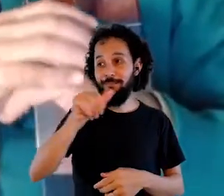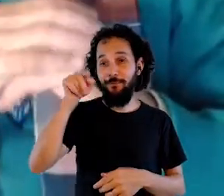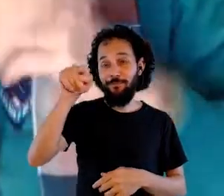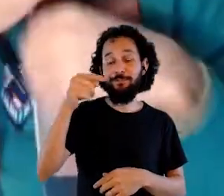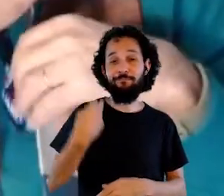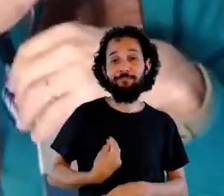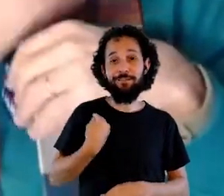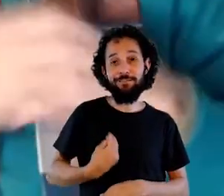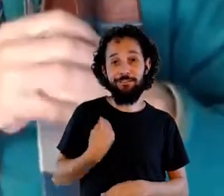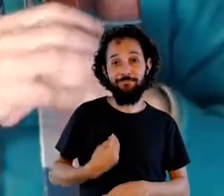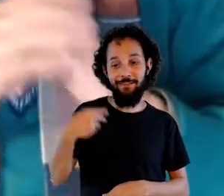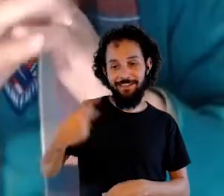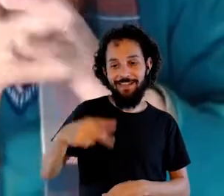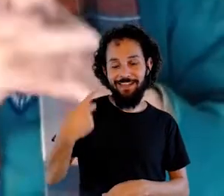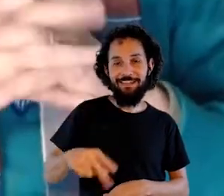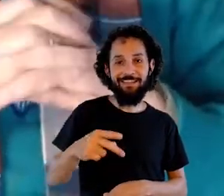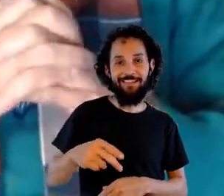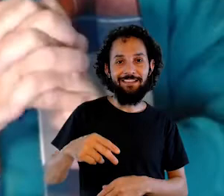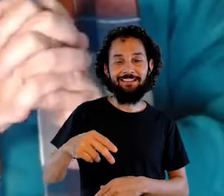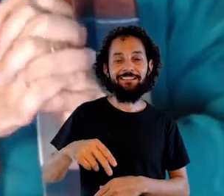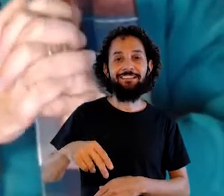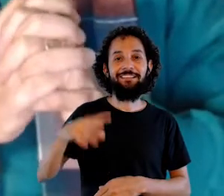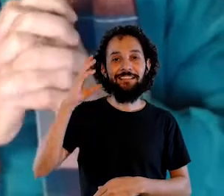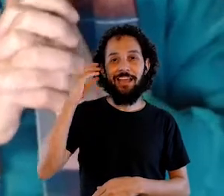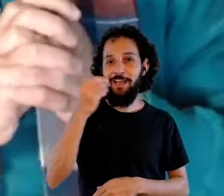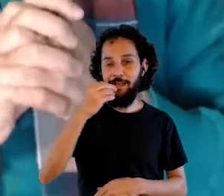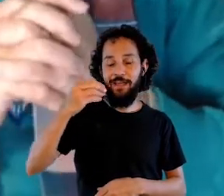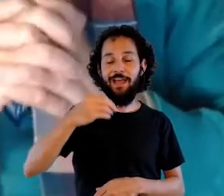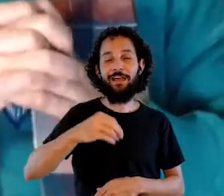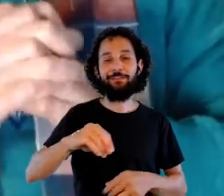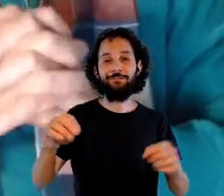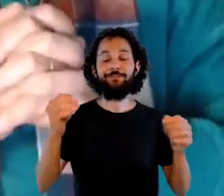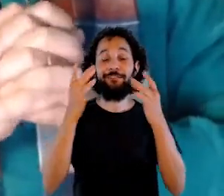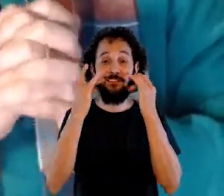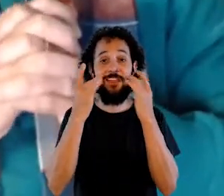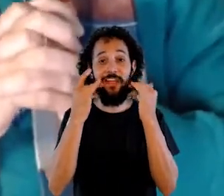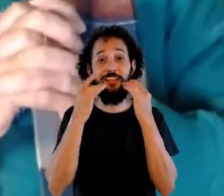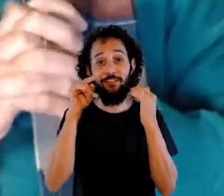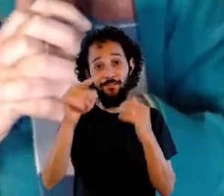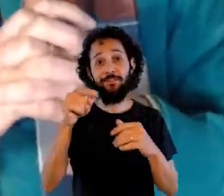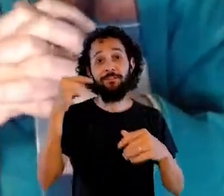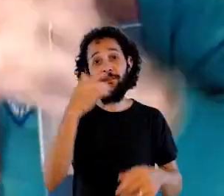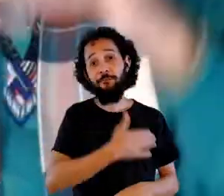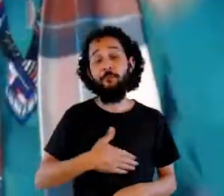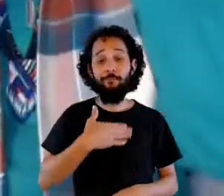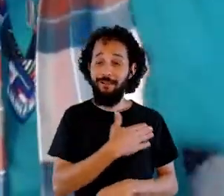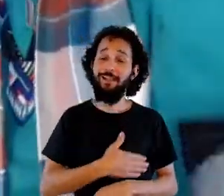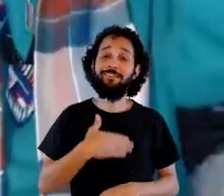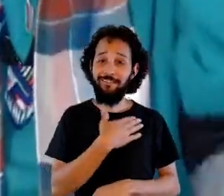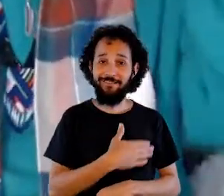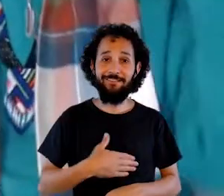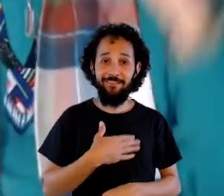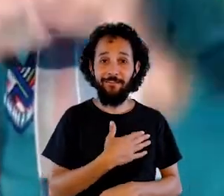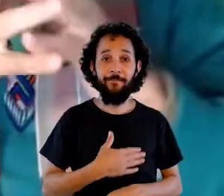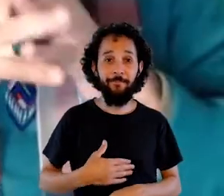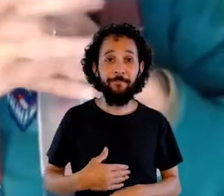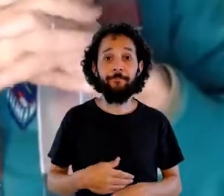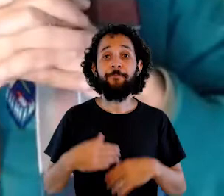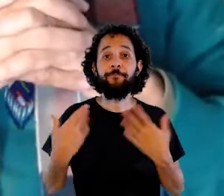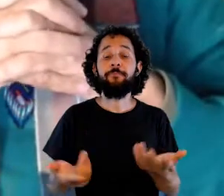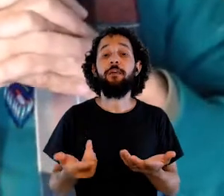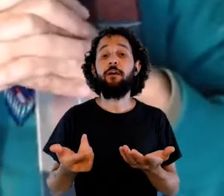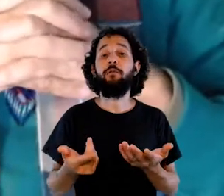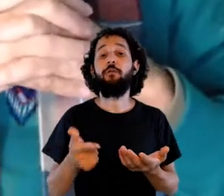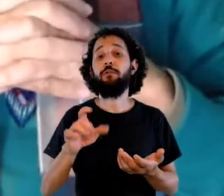próximo radioteatro. Vai ser um prazer mesmo, vai ser um prazer. Léo, e como que os nativos